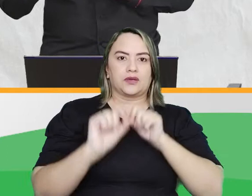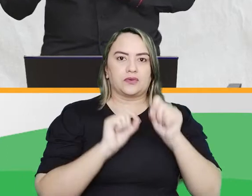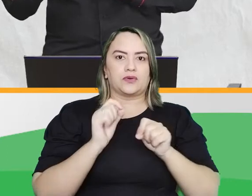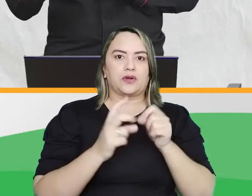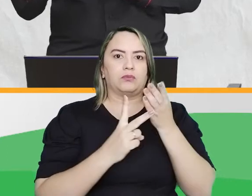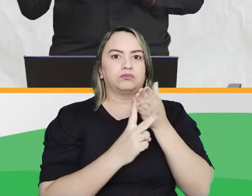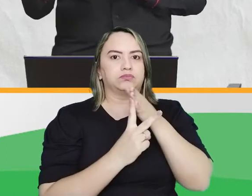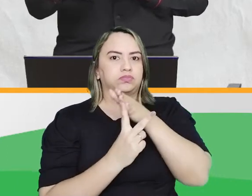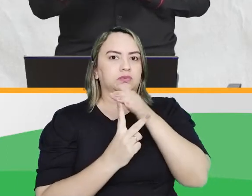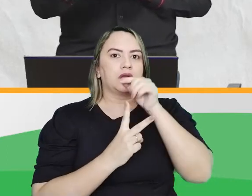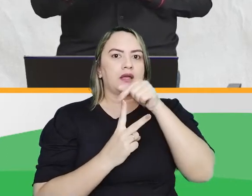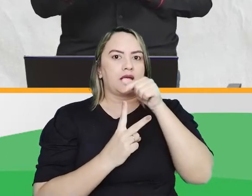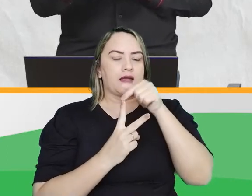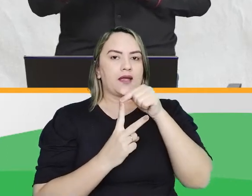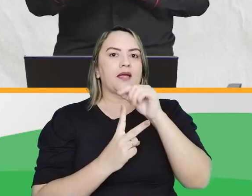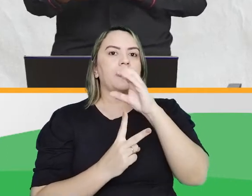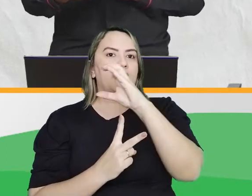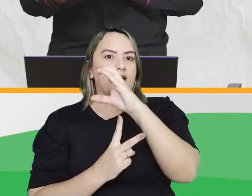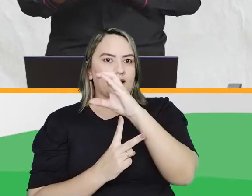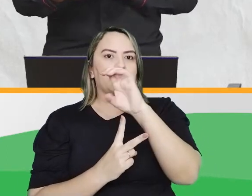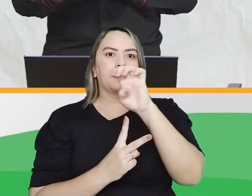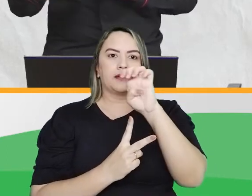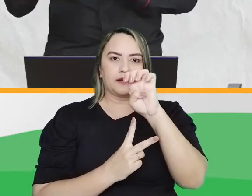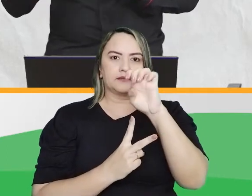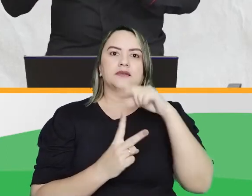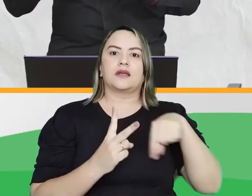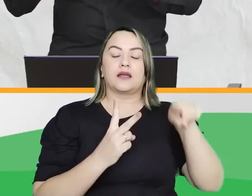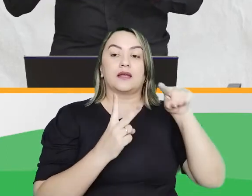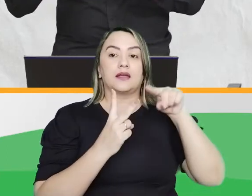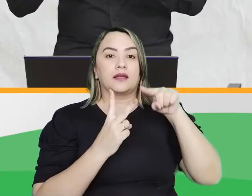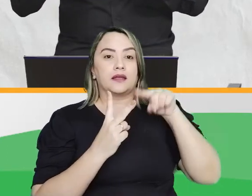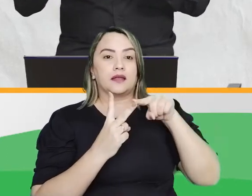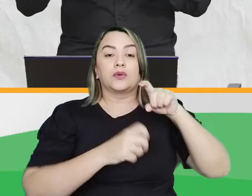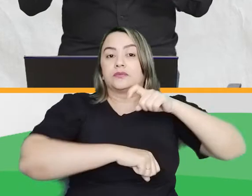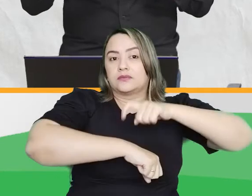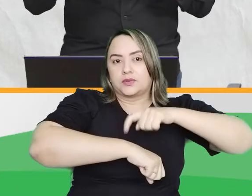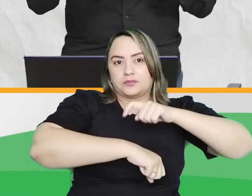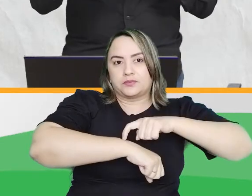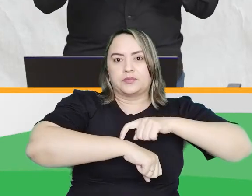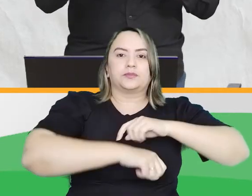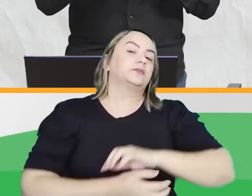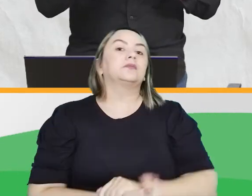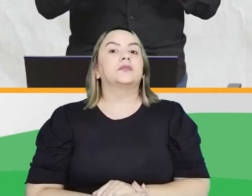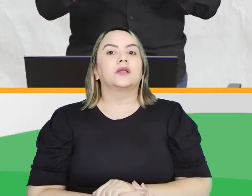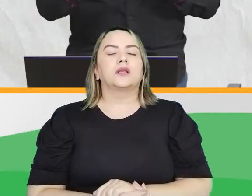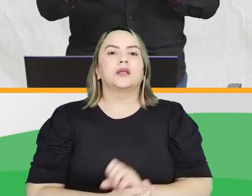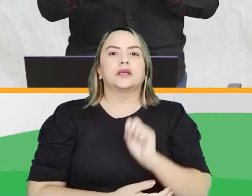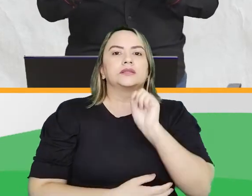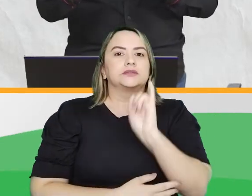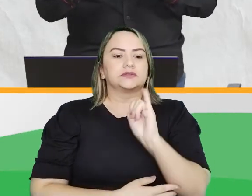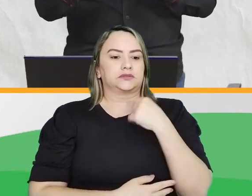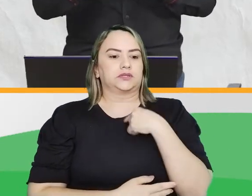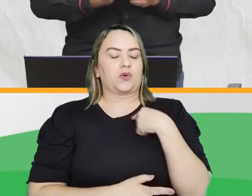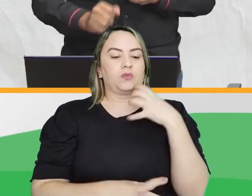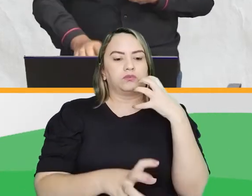entre a carga elétrica e o tempo. Ou seja, eu estou contando o total de cargas que passam por